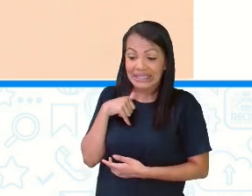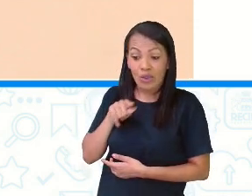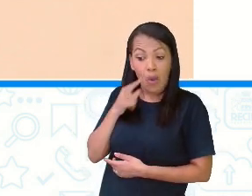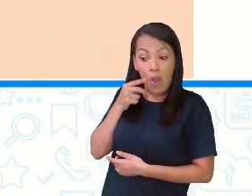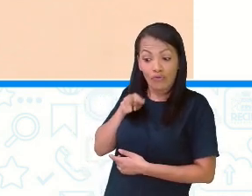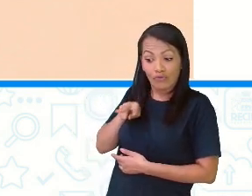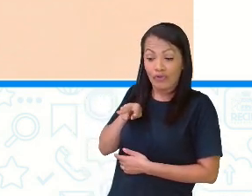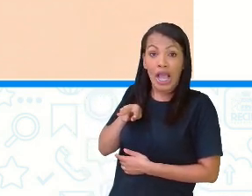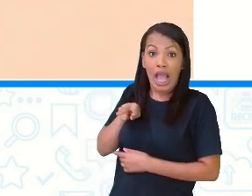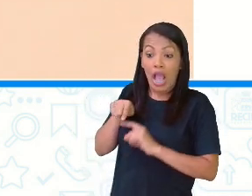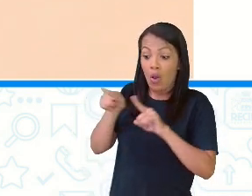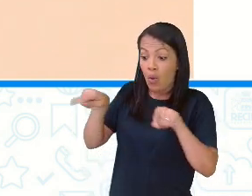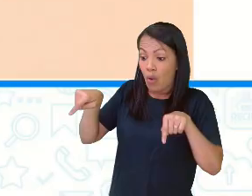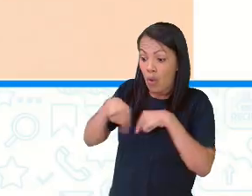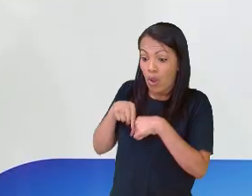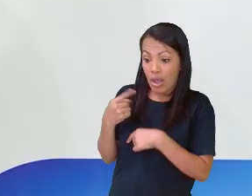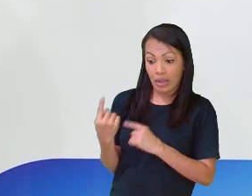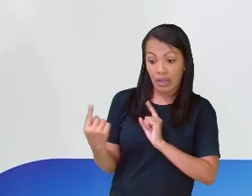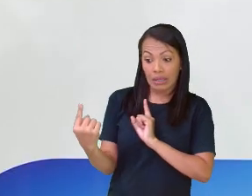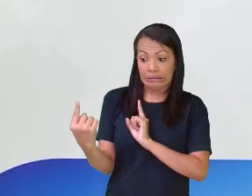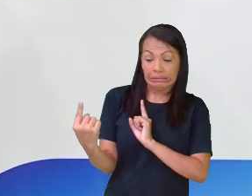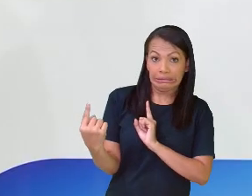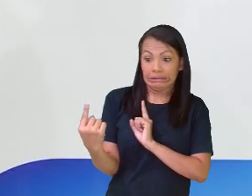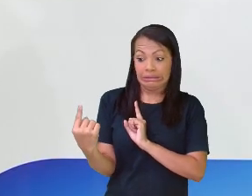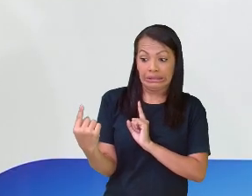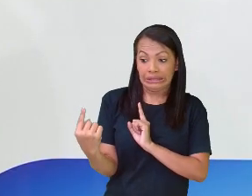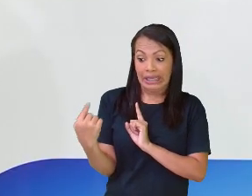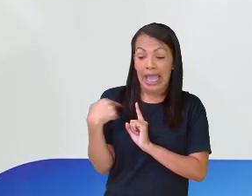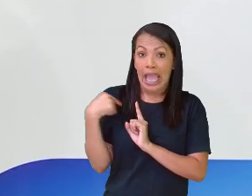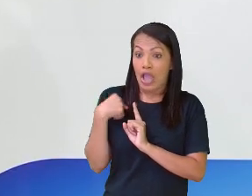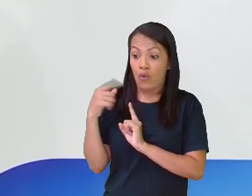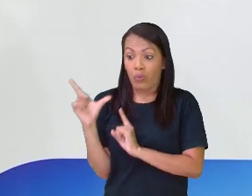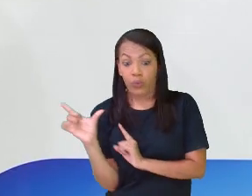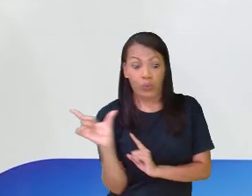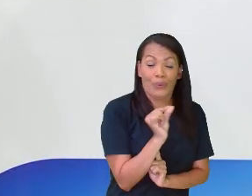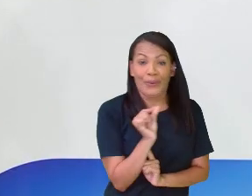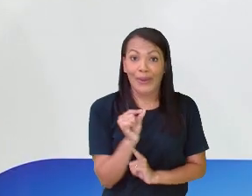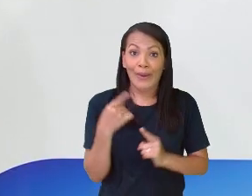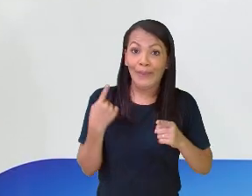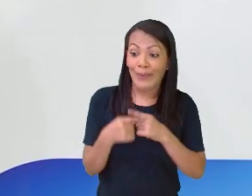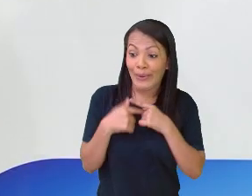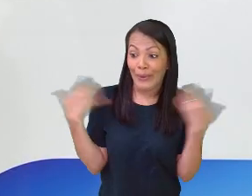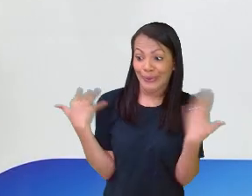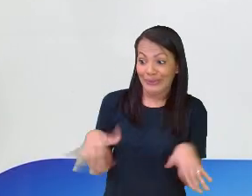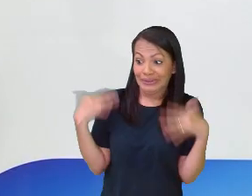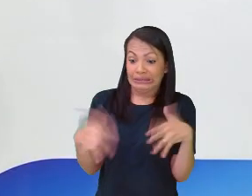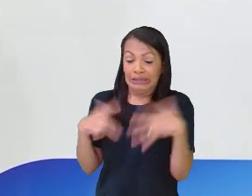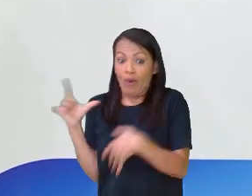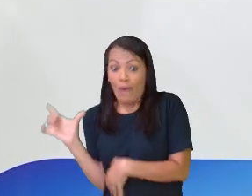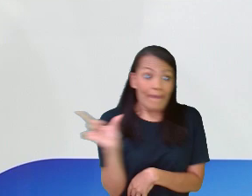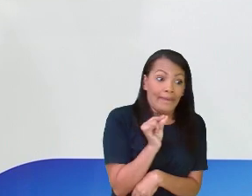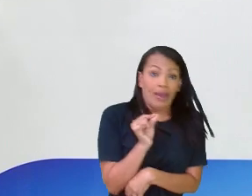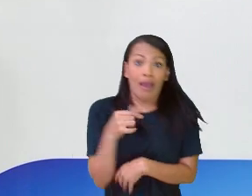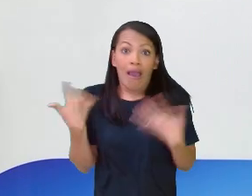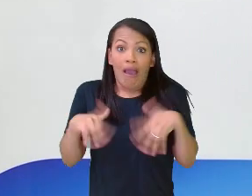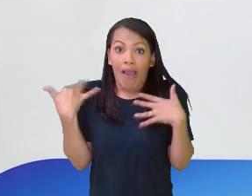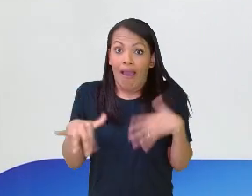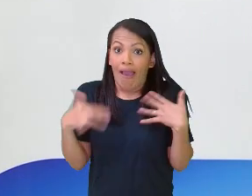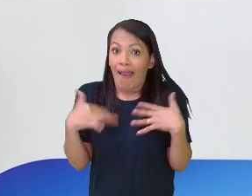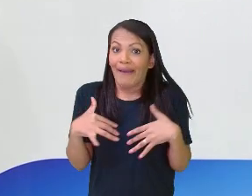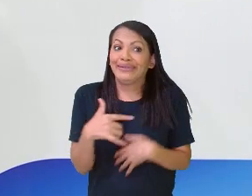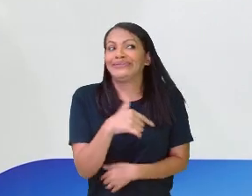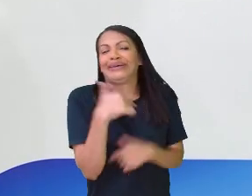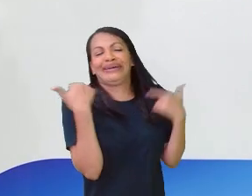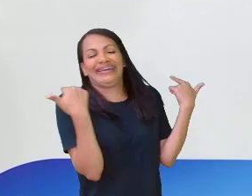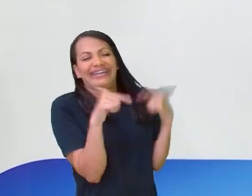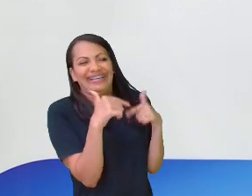no mesmo local que eu, vai ficar uma das duas e provavelmente será barata. Porque eu vou correr. Eu não vou ficar junto com a barata.